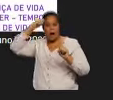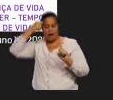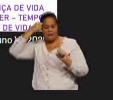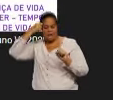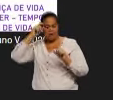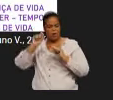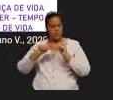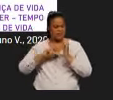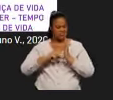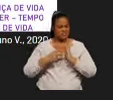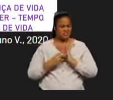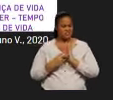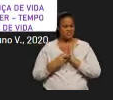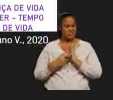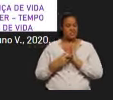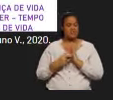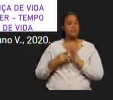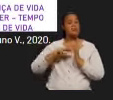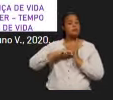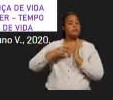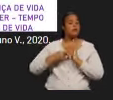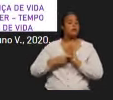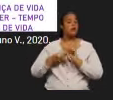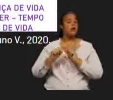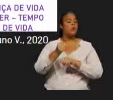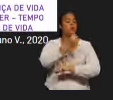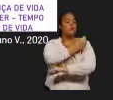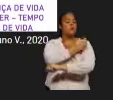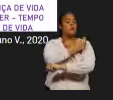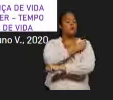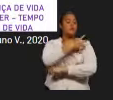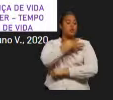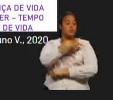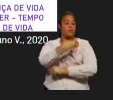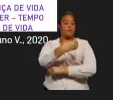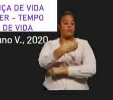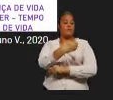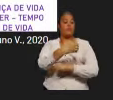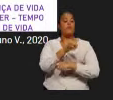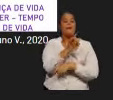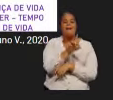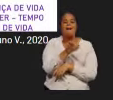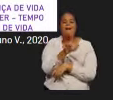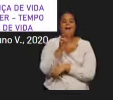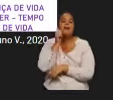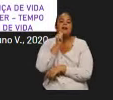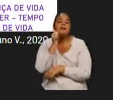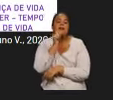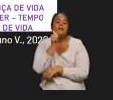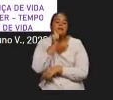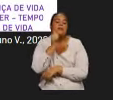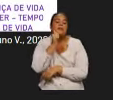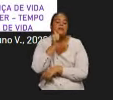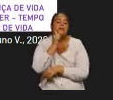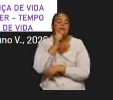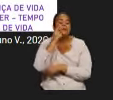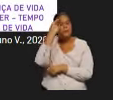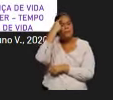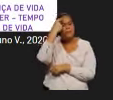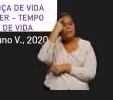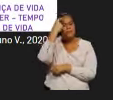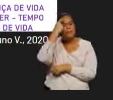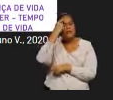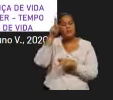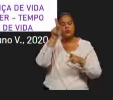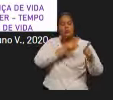o quê que isso significa significa o número de filhos por mulher então quando a gente pensa a população